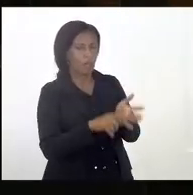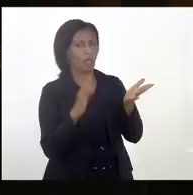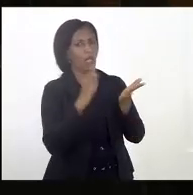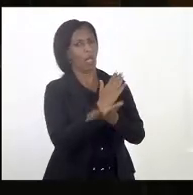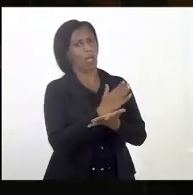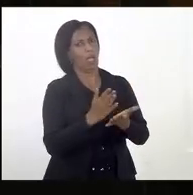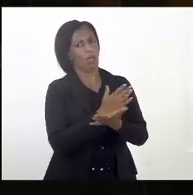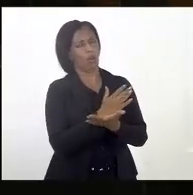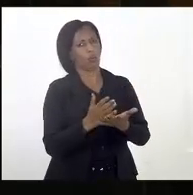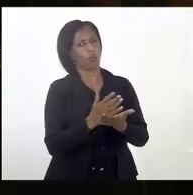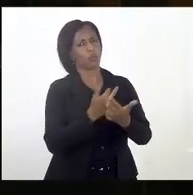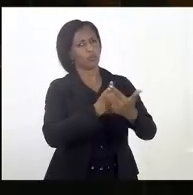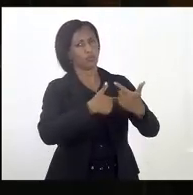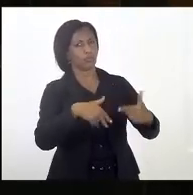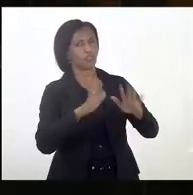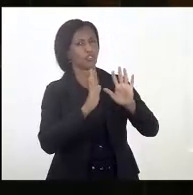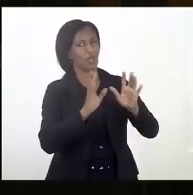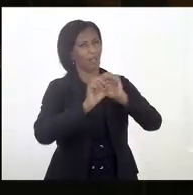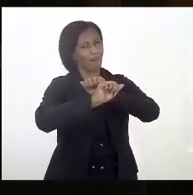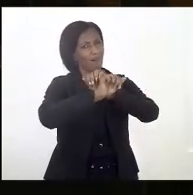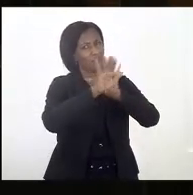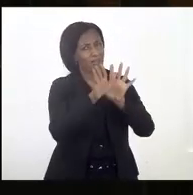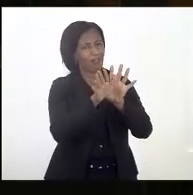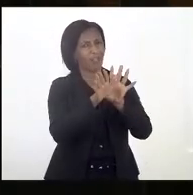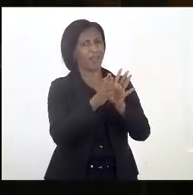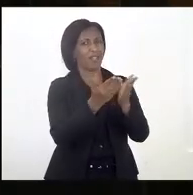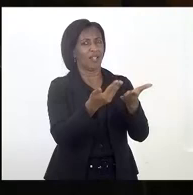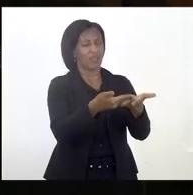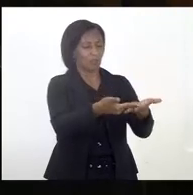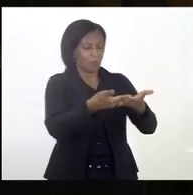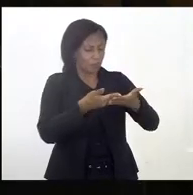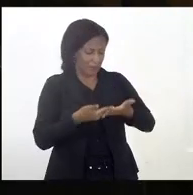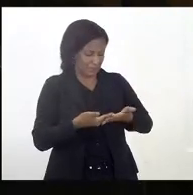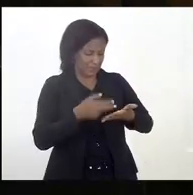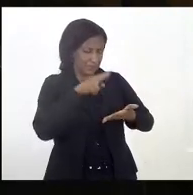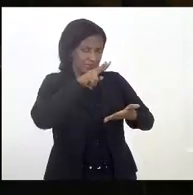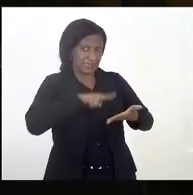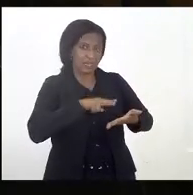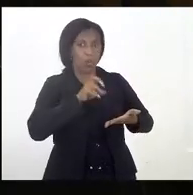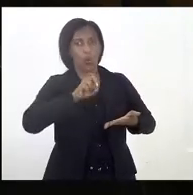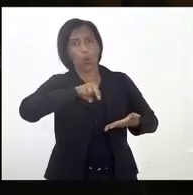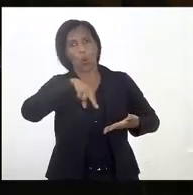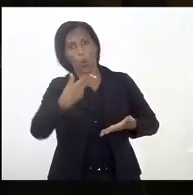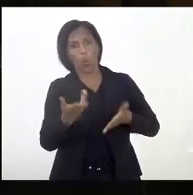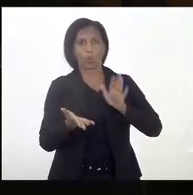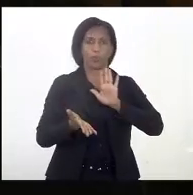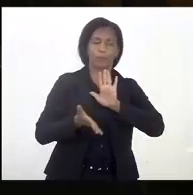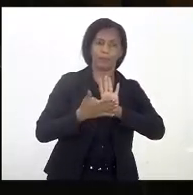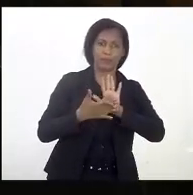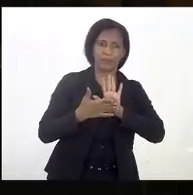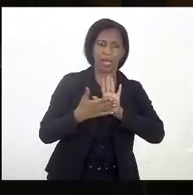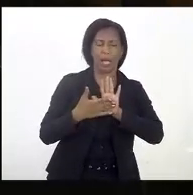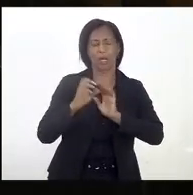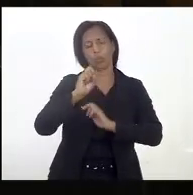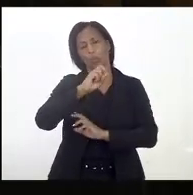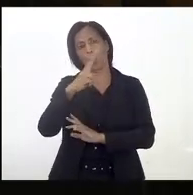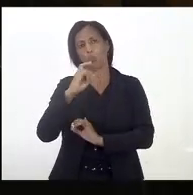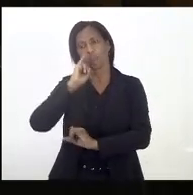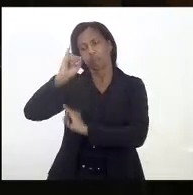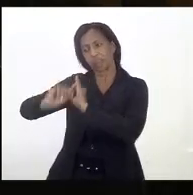que são casos Claros pelo menos que chegam até nós ou nos nossos mandatos nos nossas redes sociais